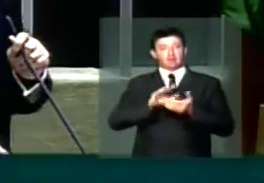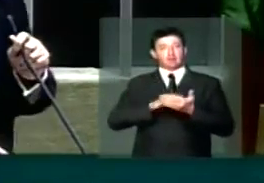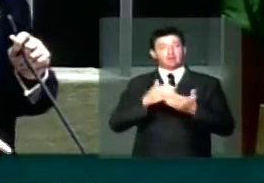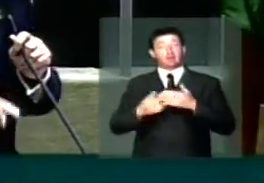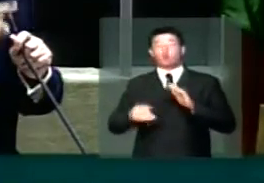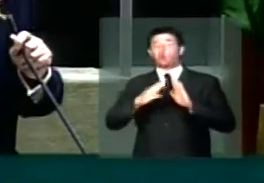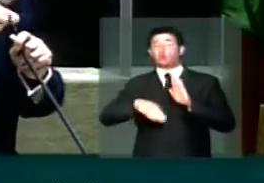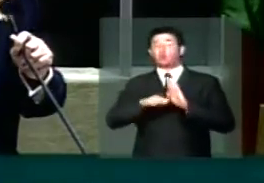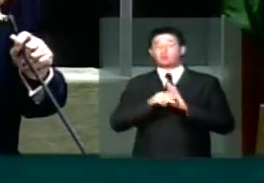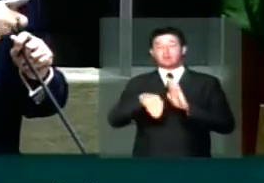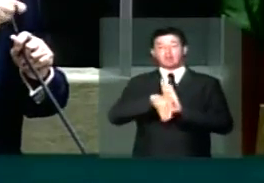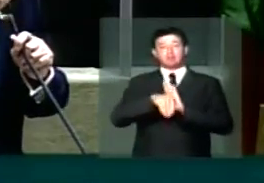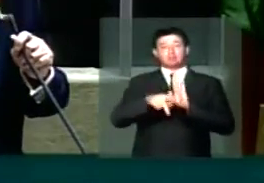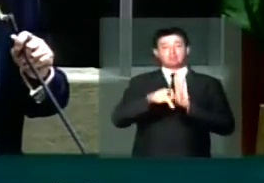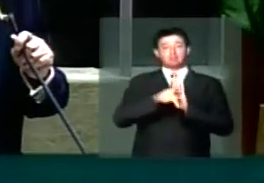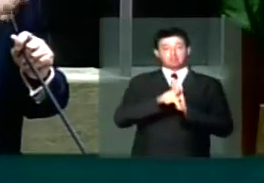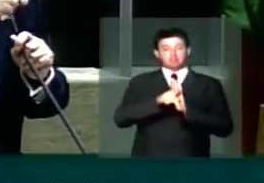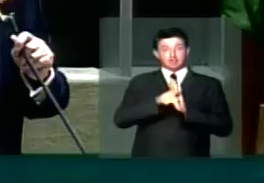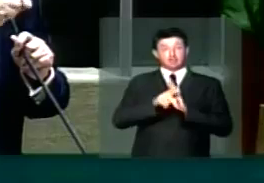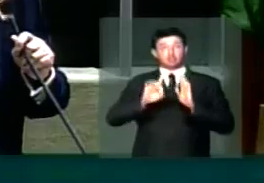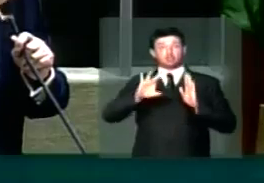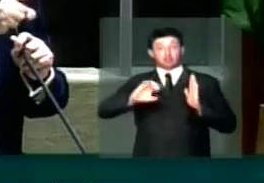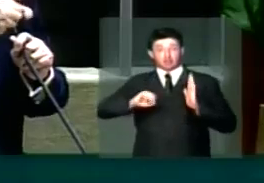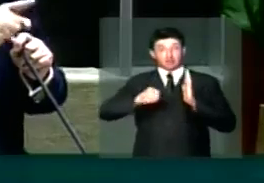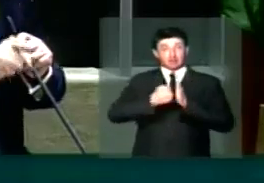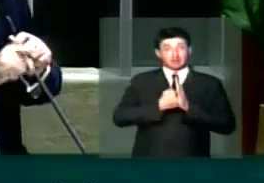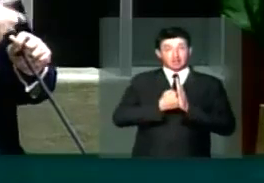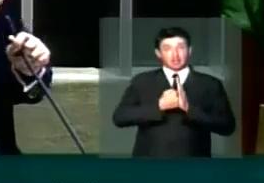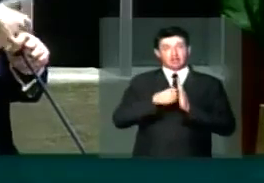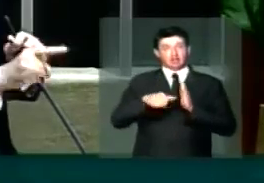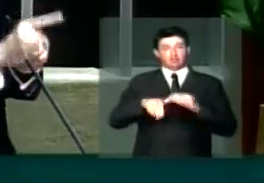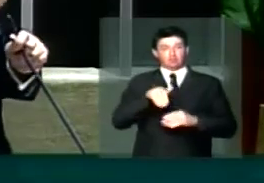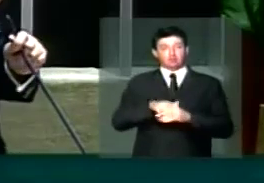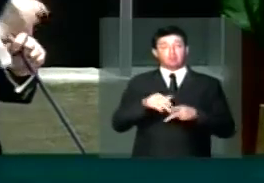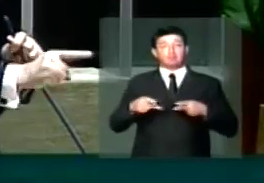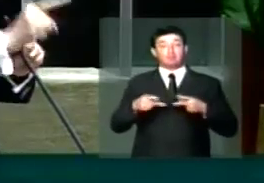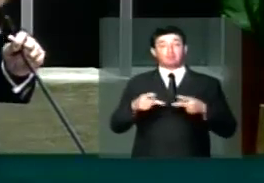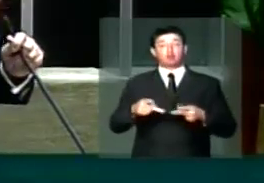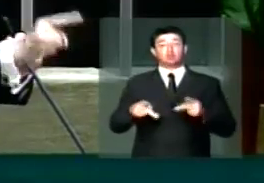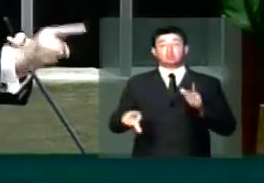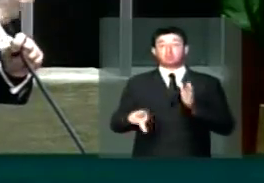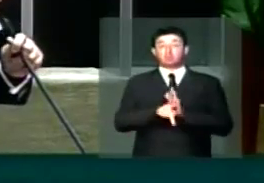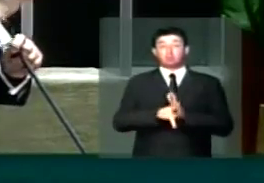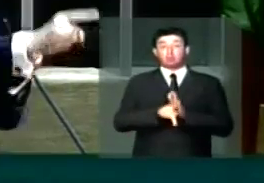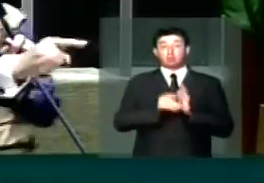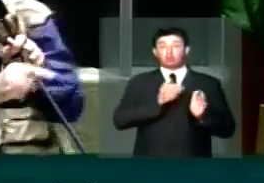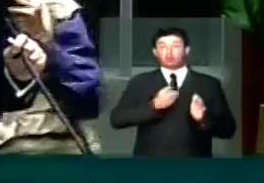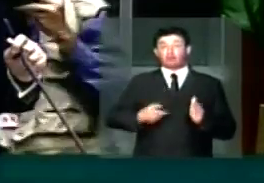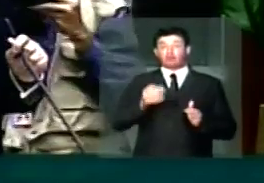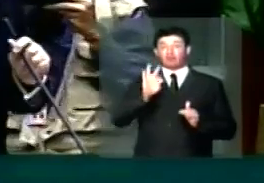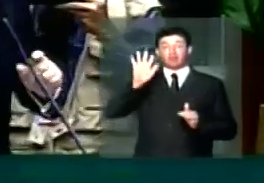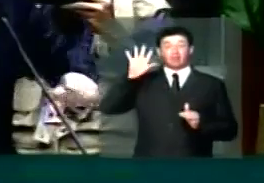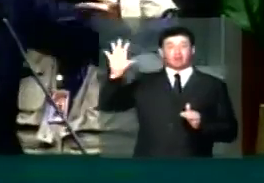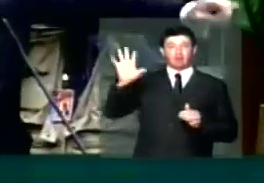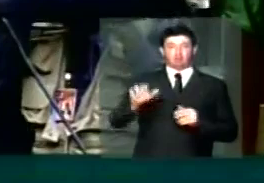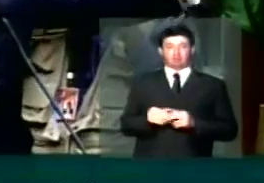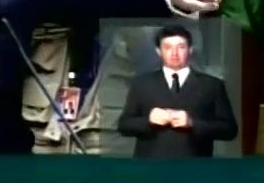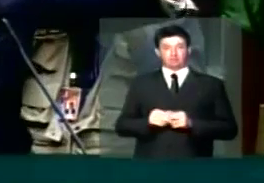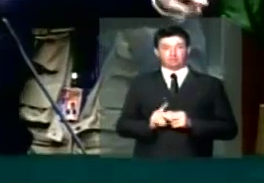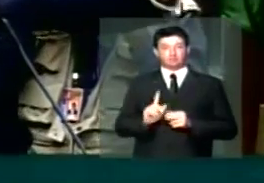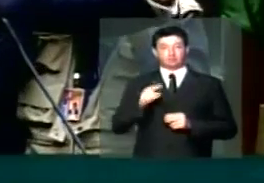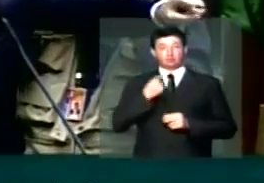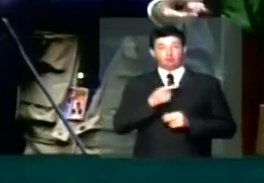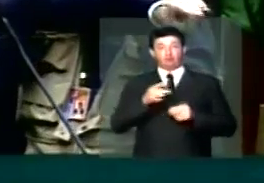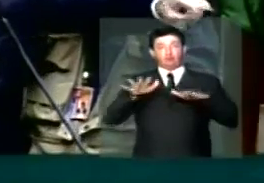medidas provisórias só trancava a pauta de projetos oriundos do Poder Executivo. Nós